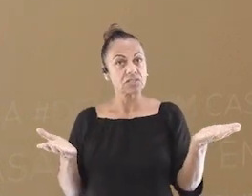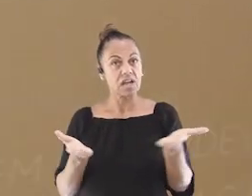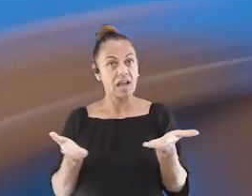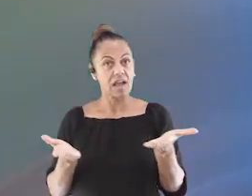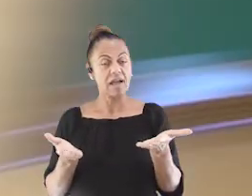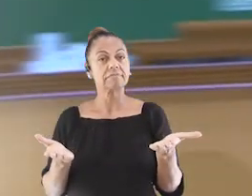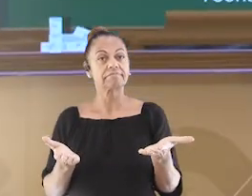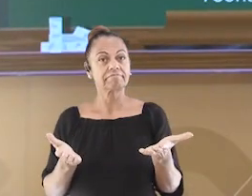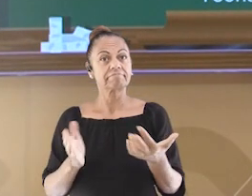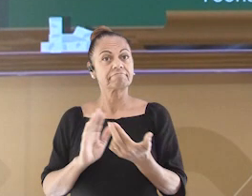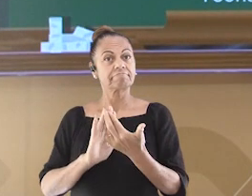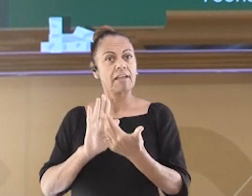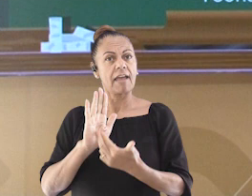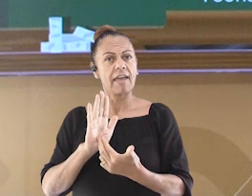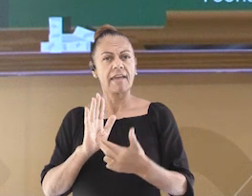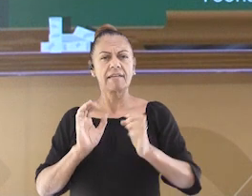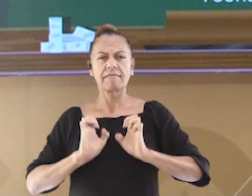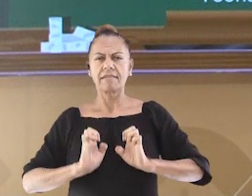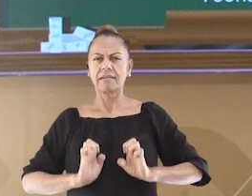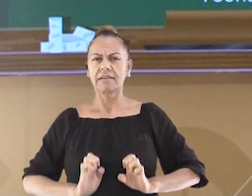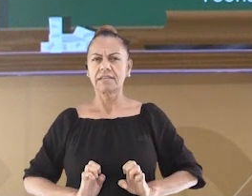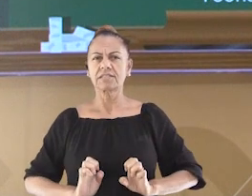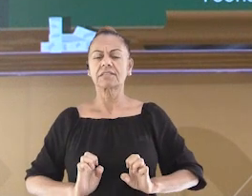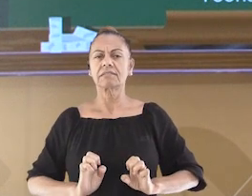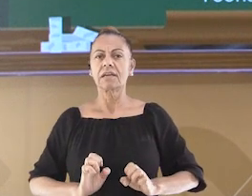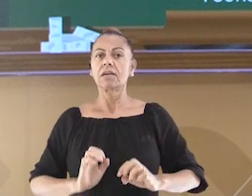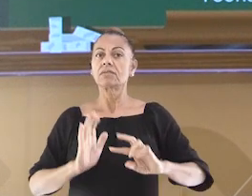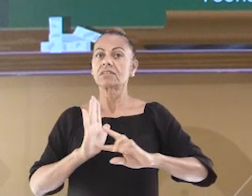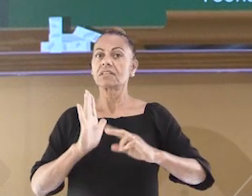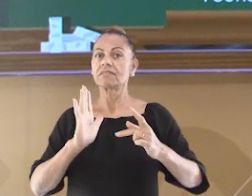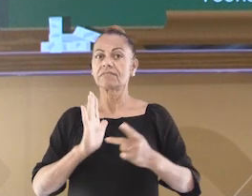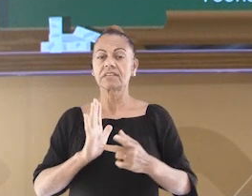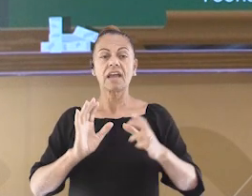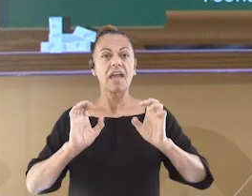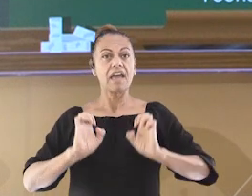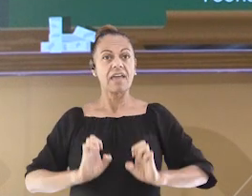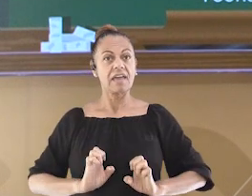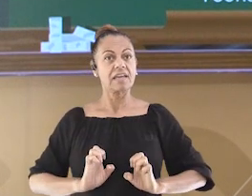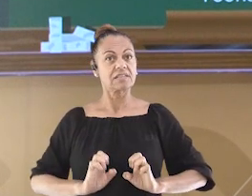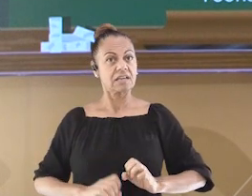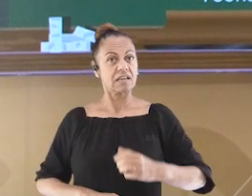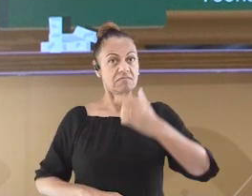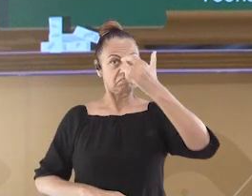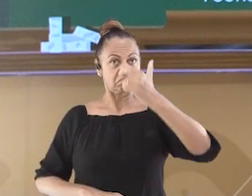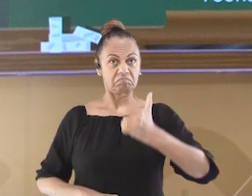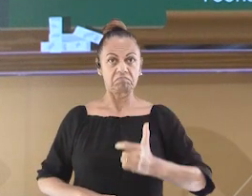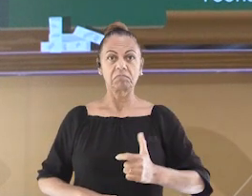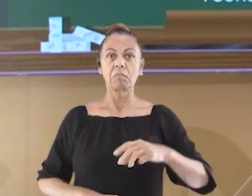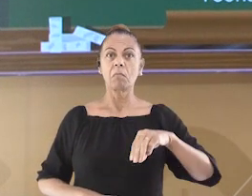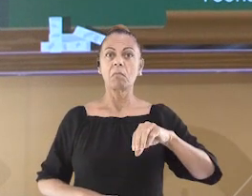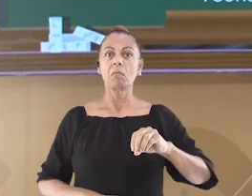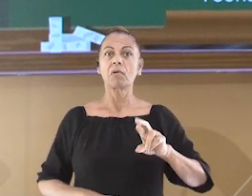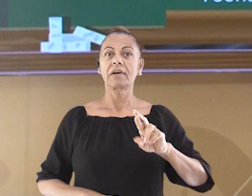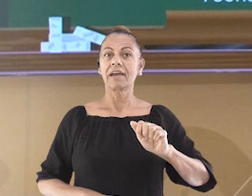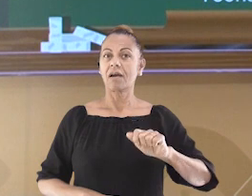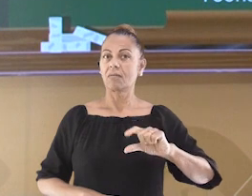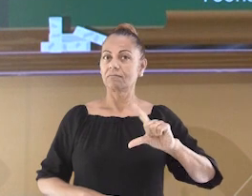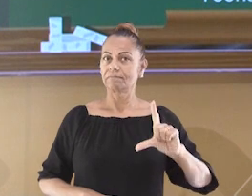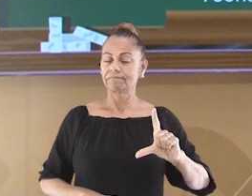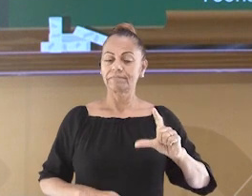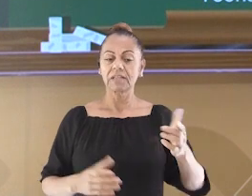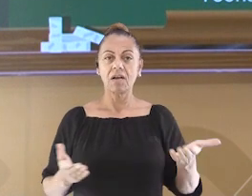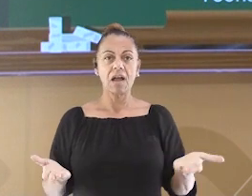celular. Acabamos de mencionar princípios éticos. Vale a pena compreender o significado de ética e